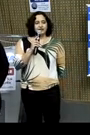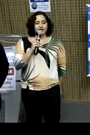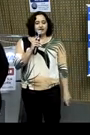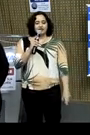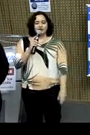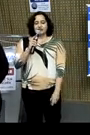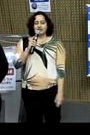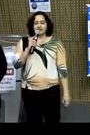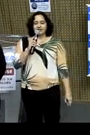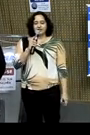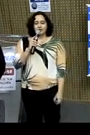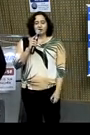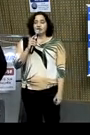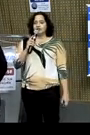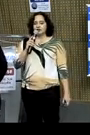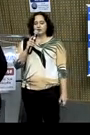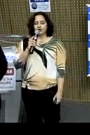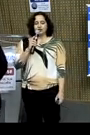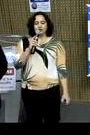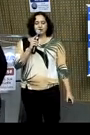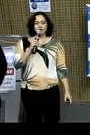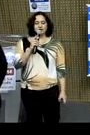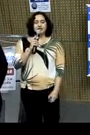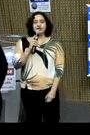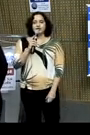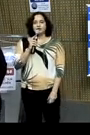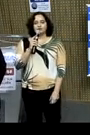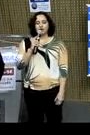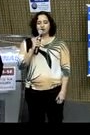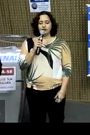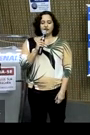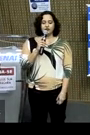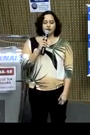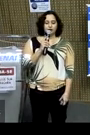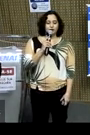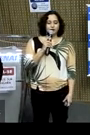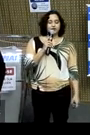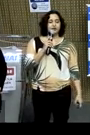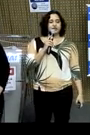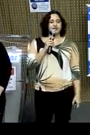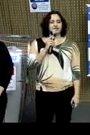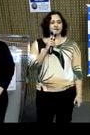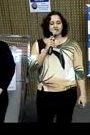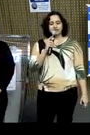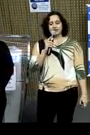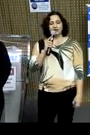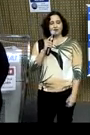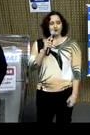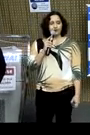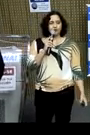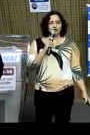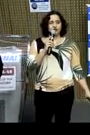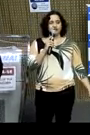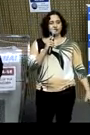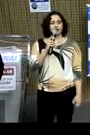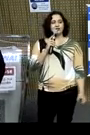né? A nossa estratégia para alcançar esse objetivo, vamos trabalhar, vou retornando, o grupo do Hiperdi e a glicemia semanal.